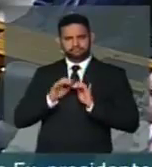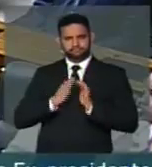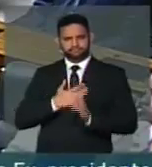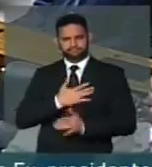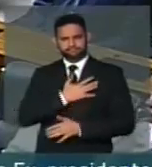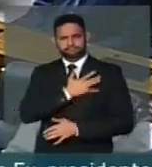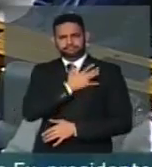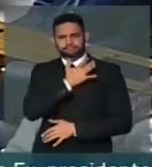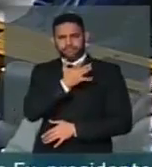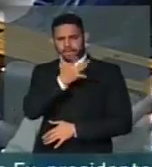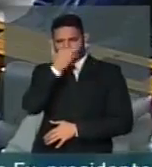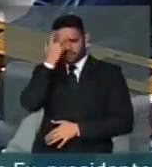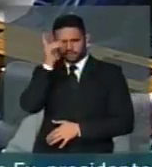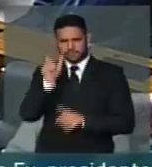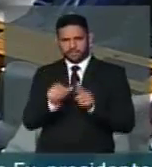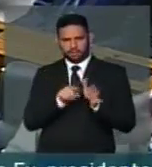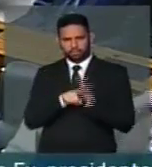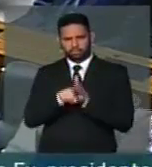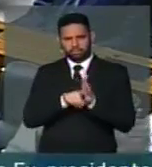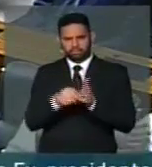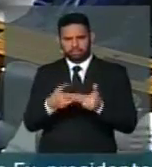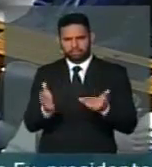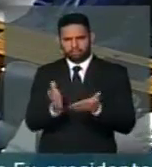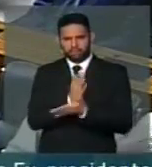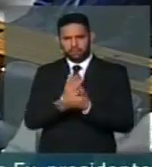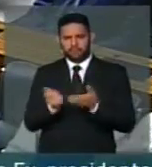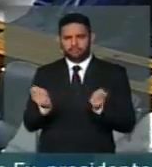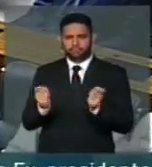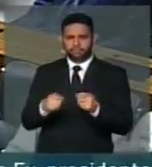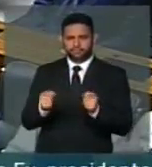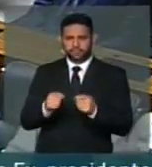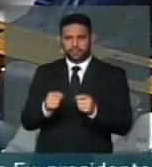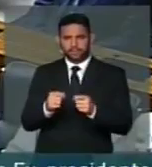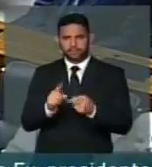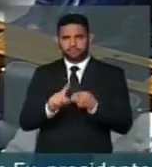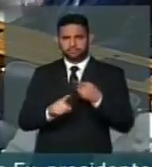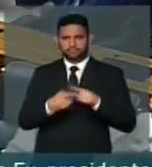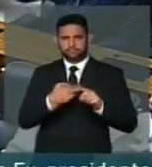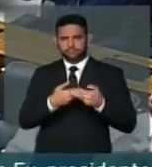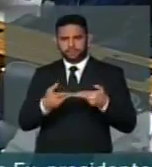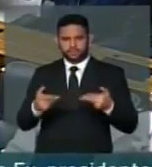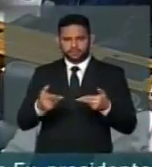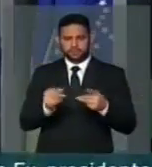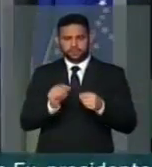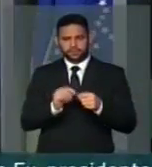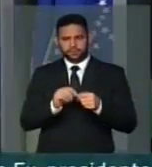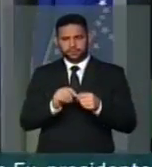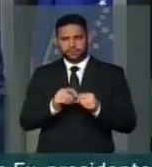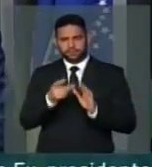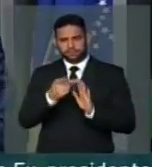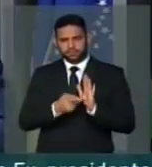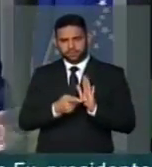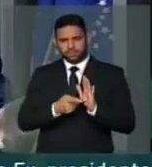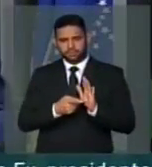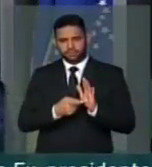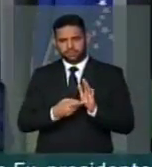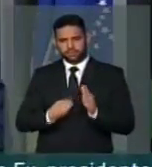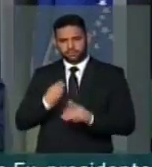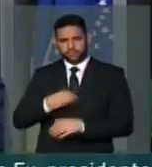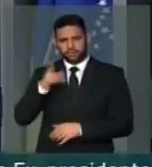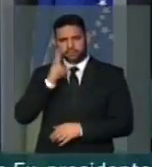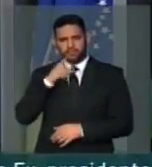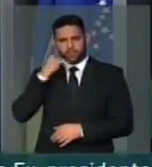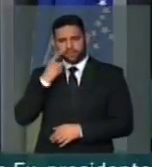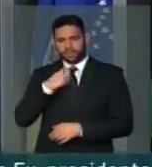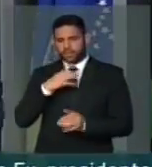aversão àqueles que especulavam qualquer possibilidade de negociata em torno do seu projeto político. Muito pelo contrário,